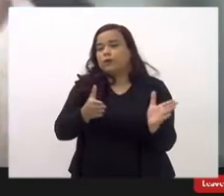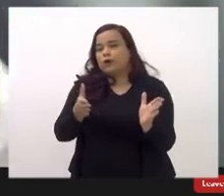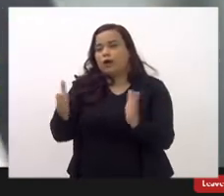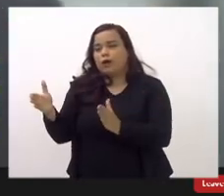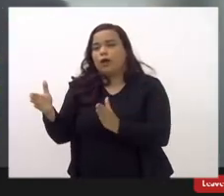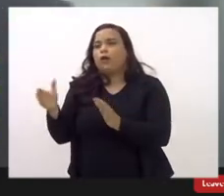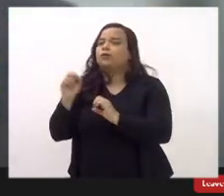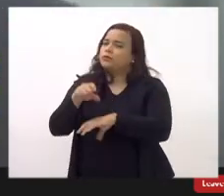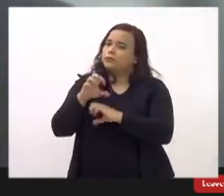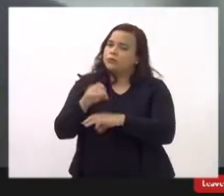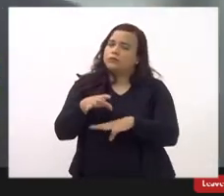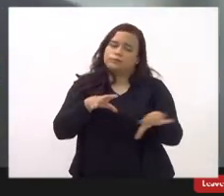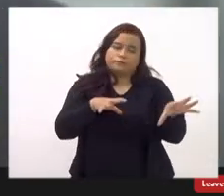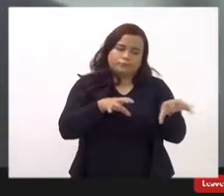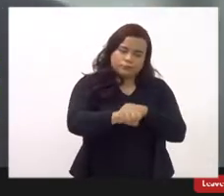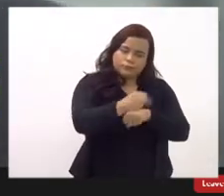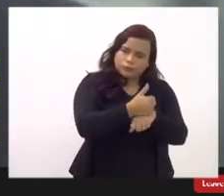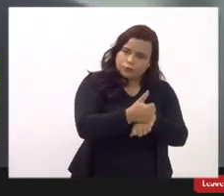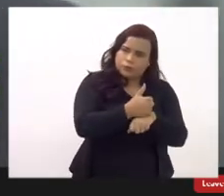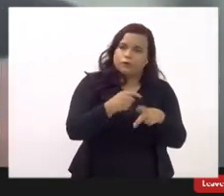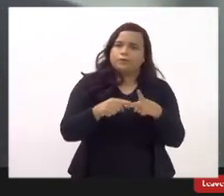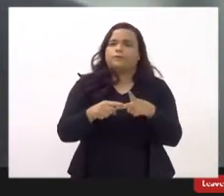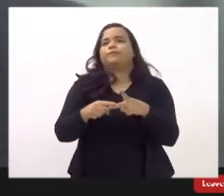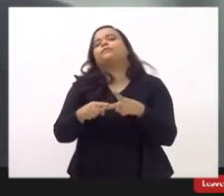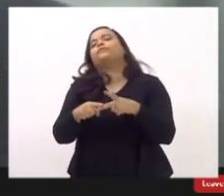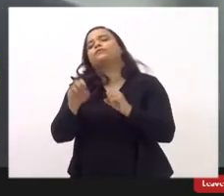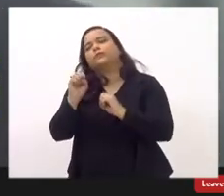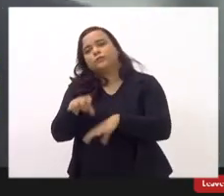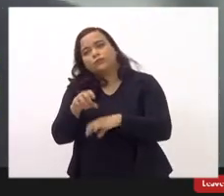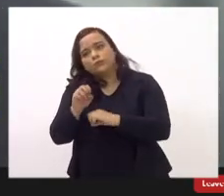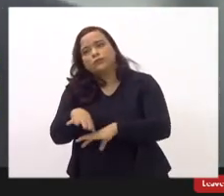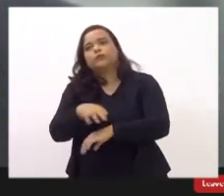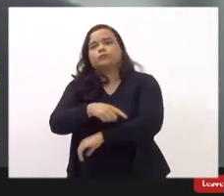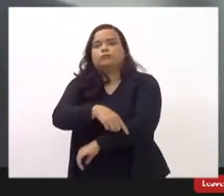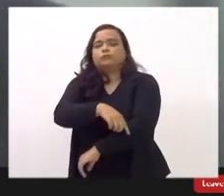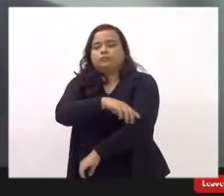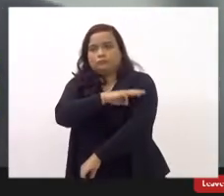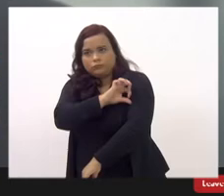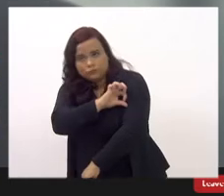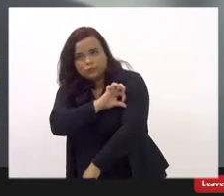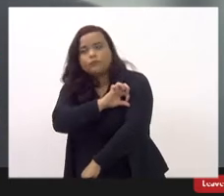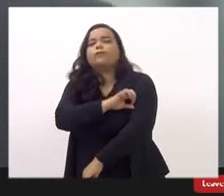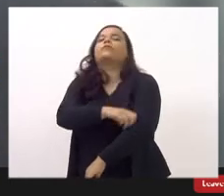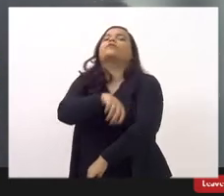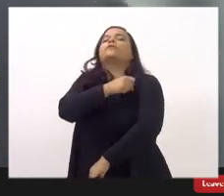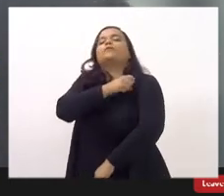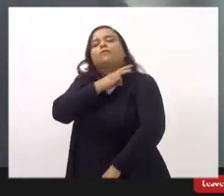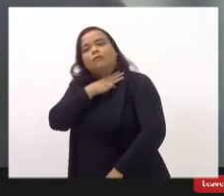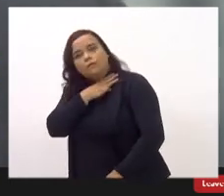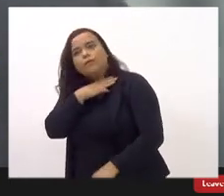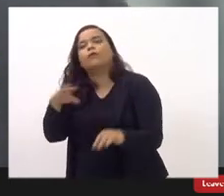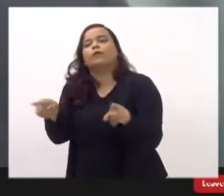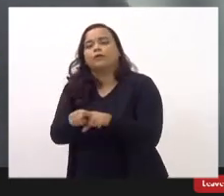qualificação profissional, ensino fundamental e médio, e depois educação superior. E sempre quando se falava em